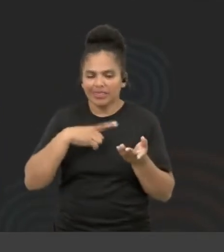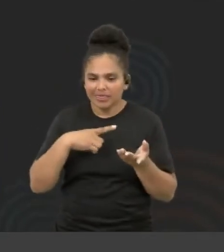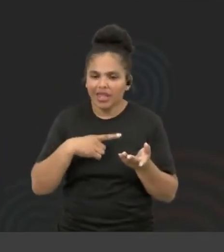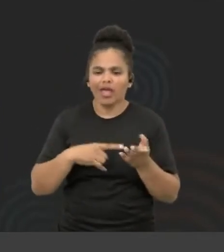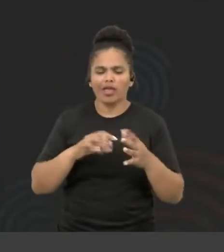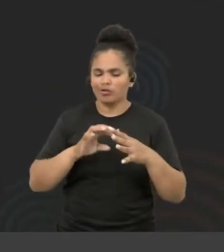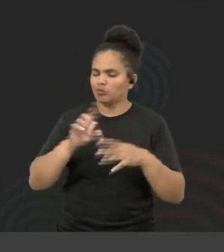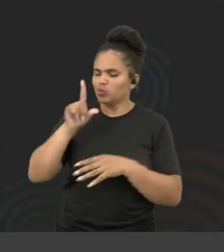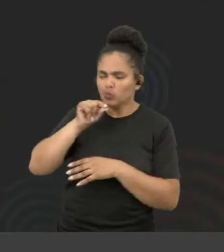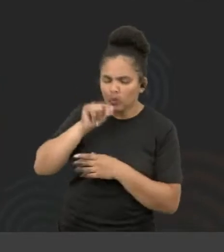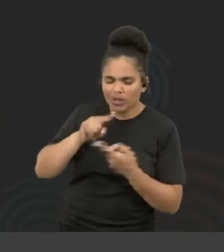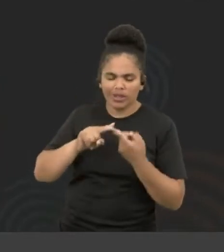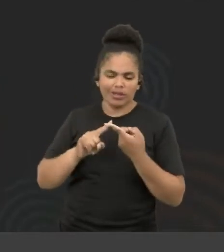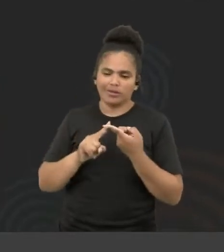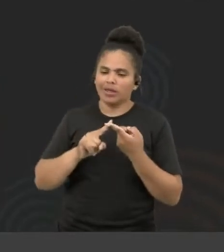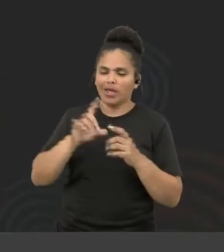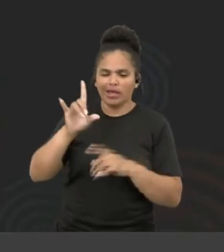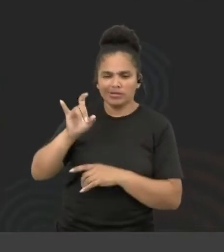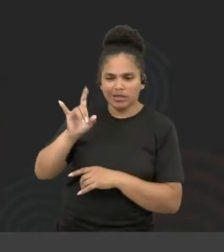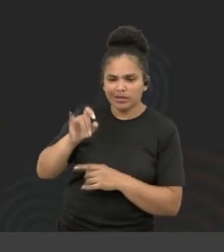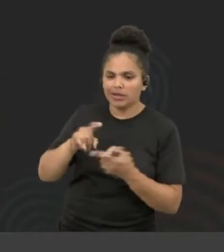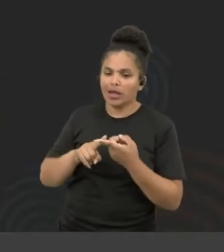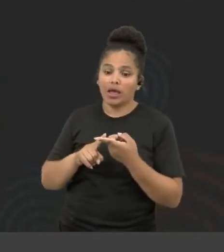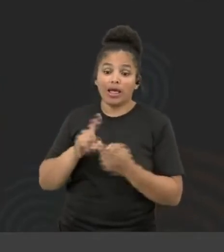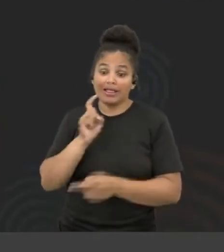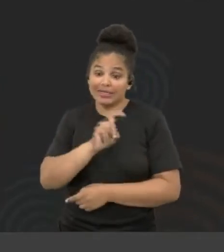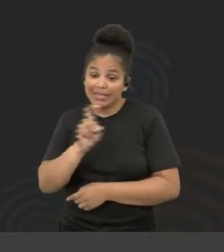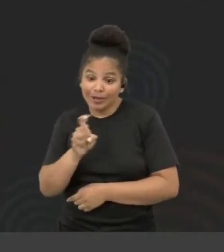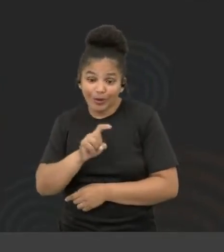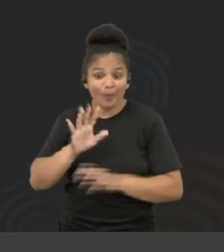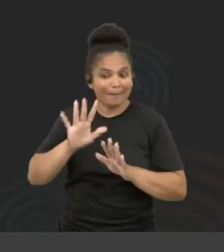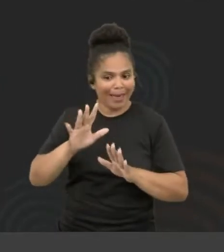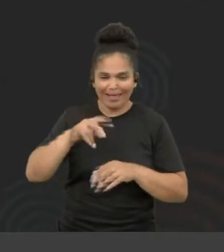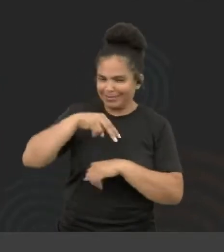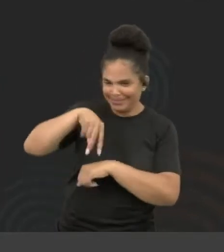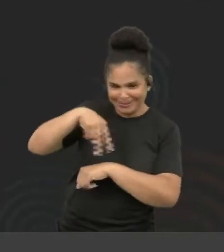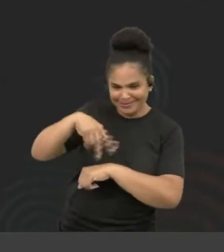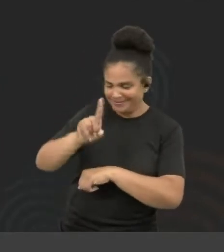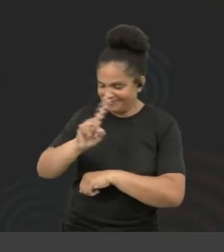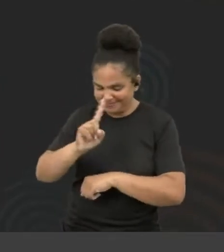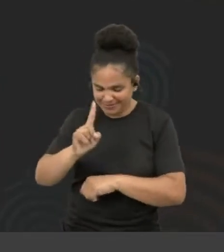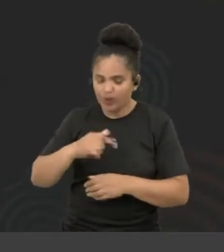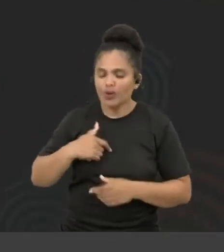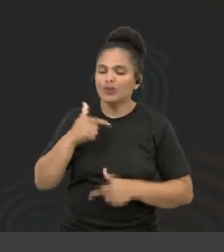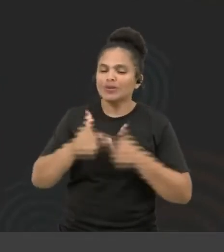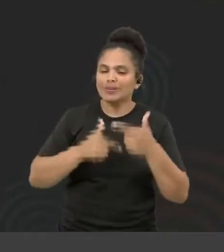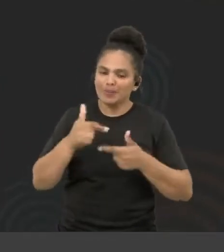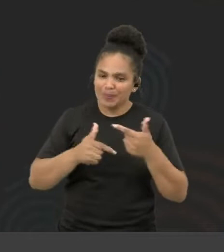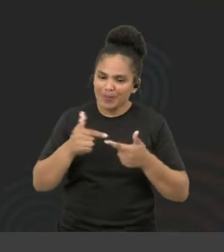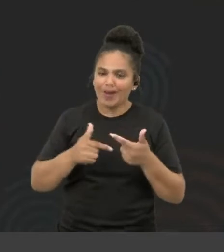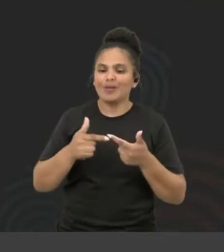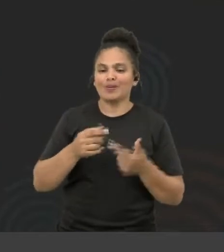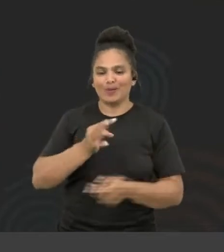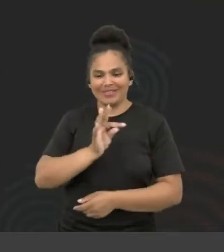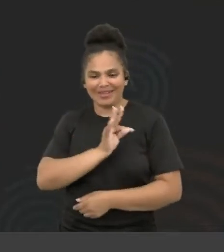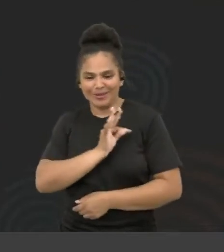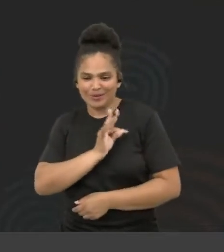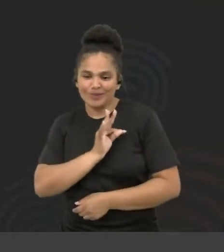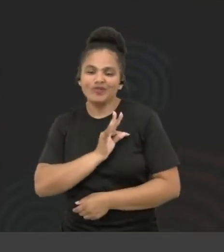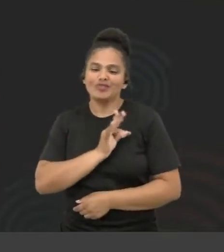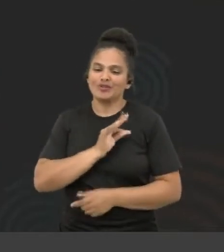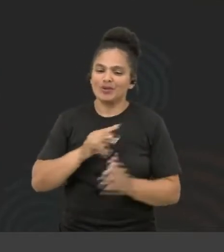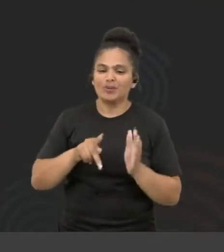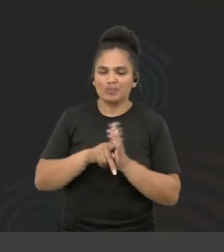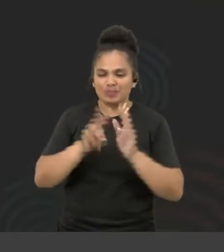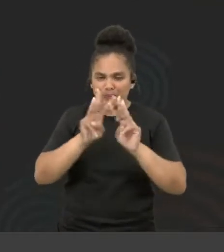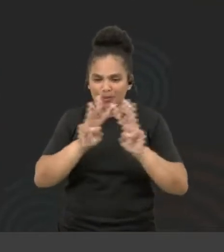Instagram, LinkedIn, TikTok, mas no TikTok eu não faço dancinha, não. Então, eu trabalho com tecnologia web já há bastante tempo. Eu brinco que desde o